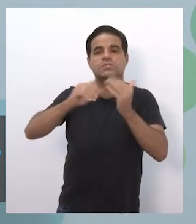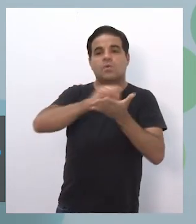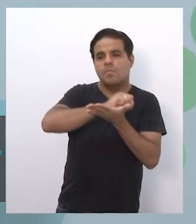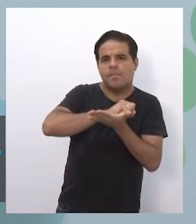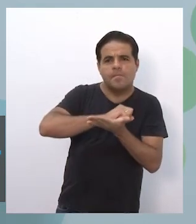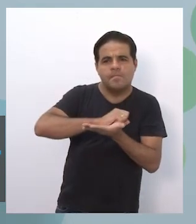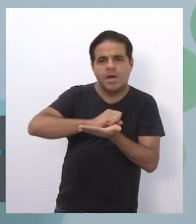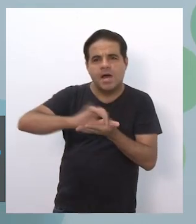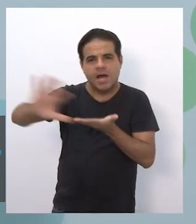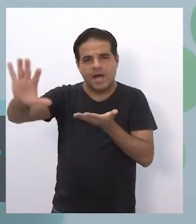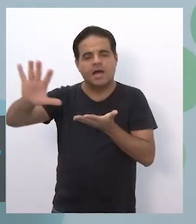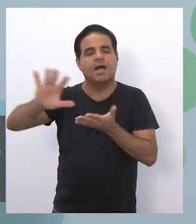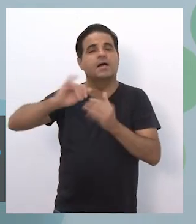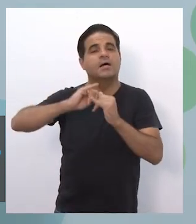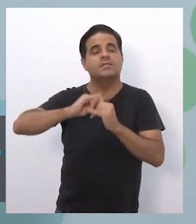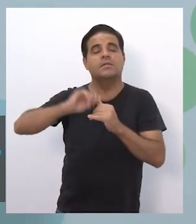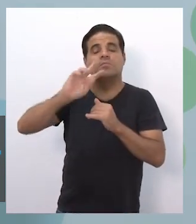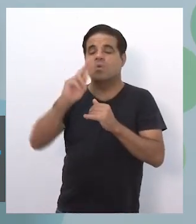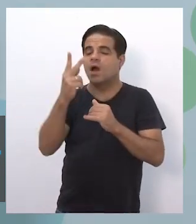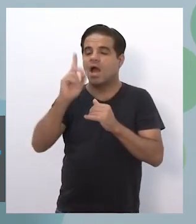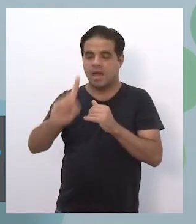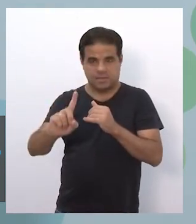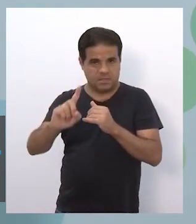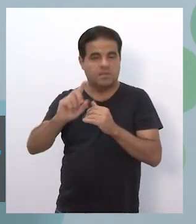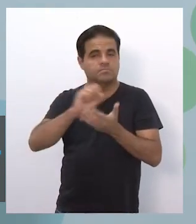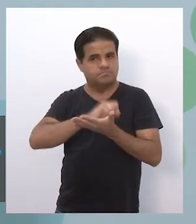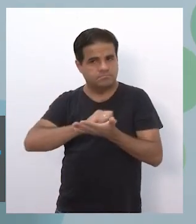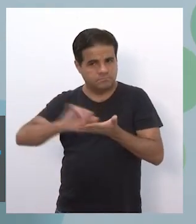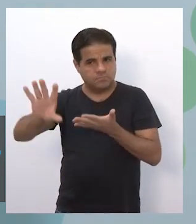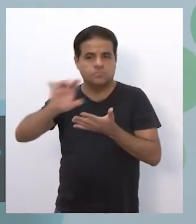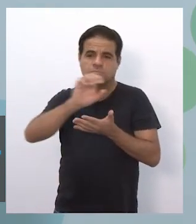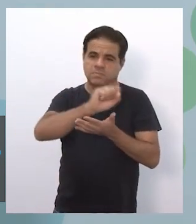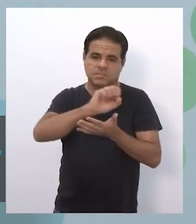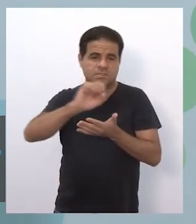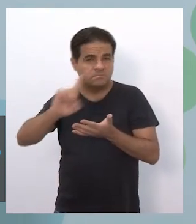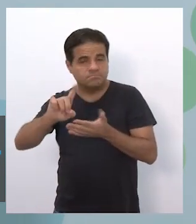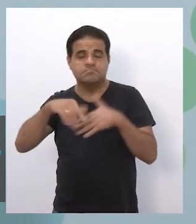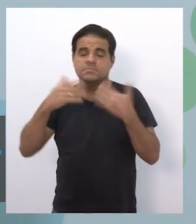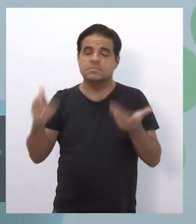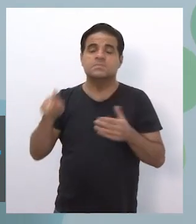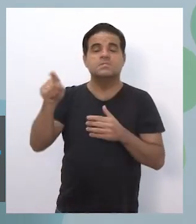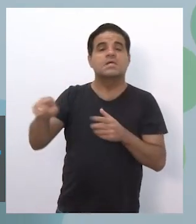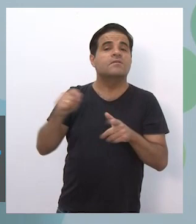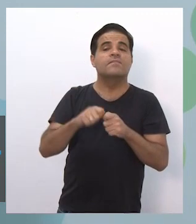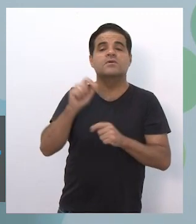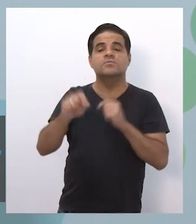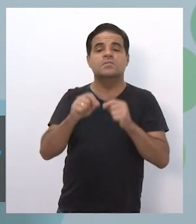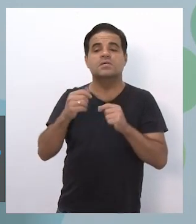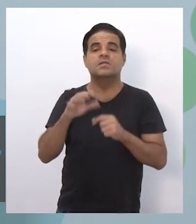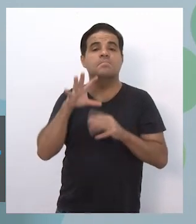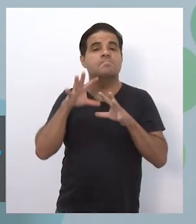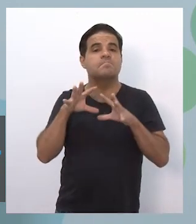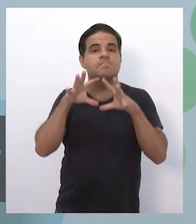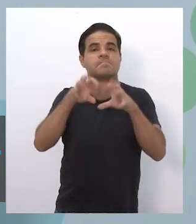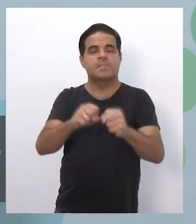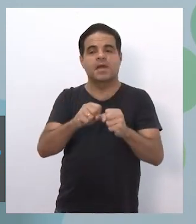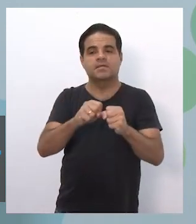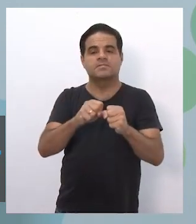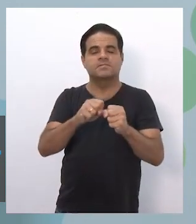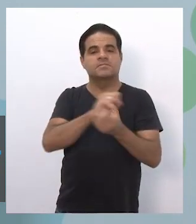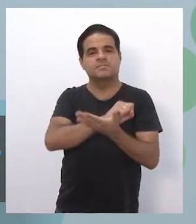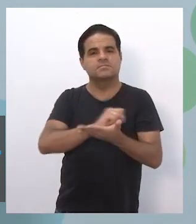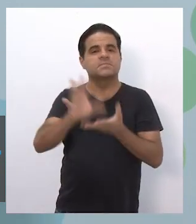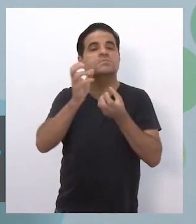mensagem para o seu HD, tá? Ou para o seu SSD, e aí o que ele faz? Ele pega e manda